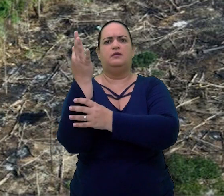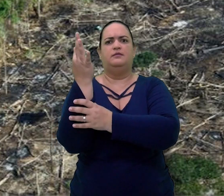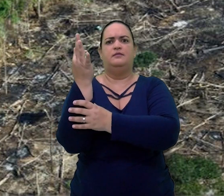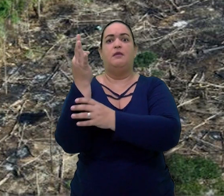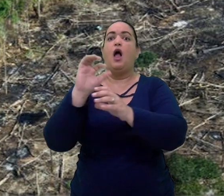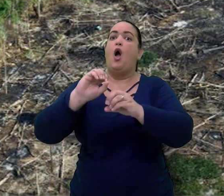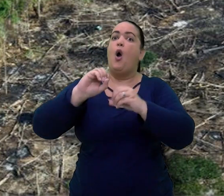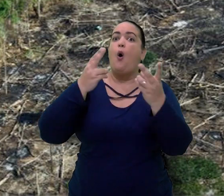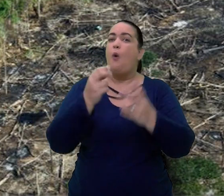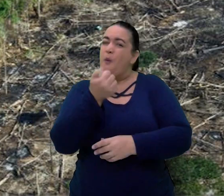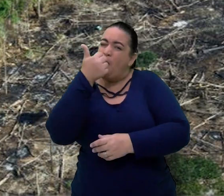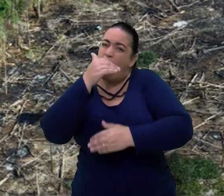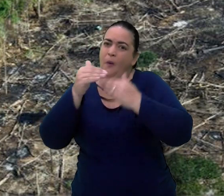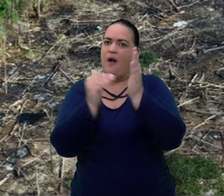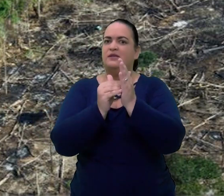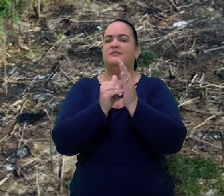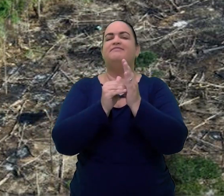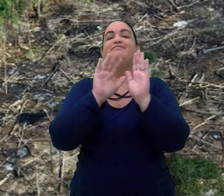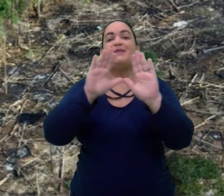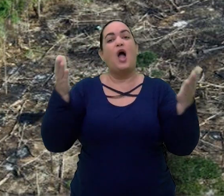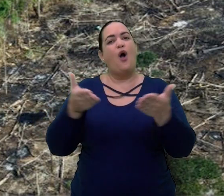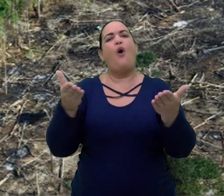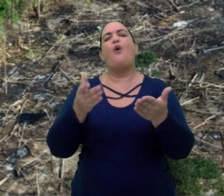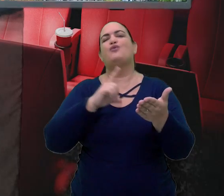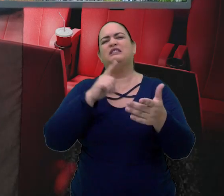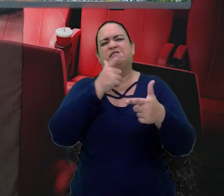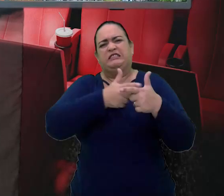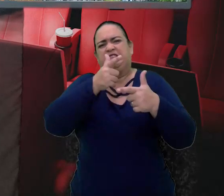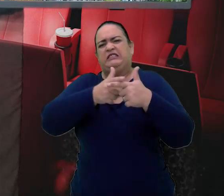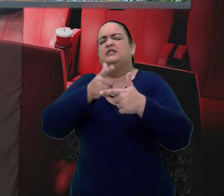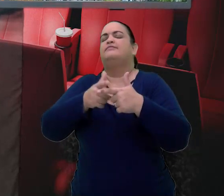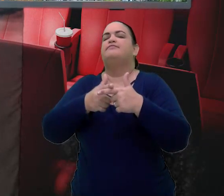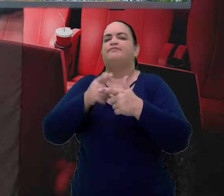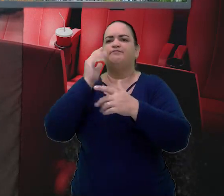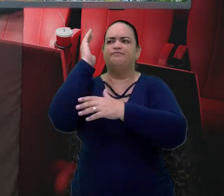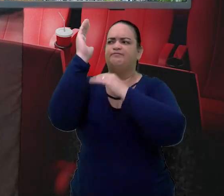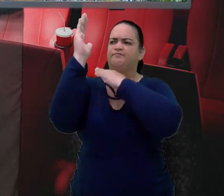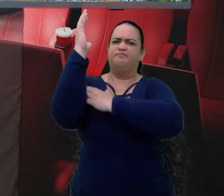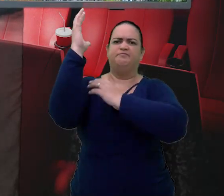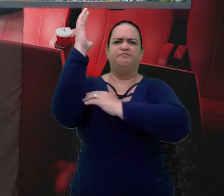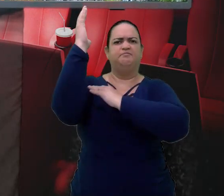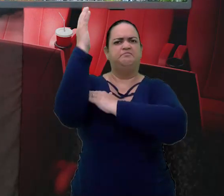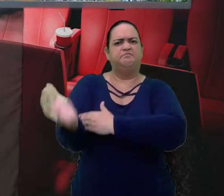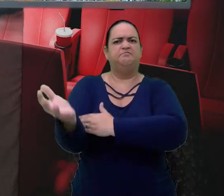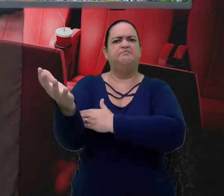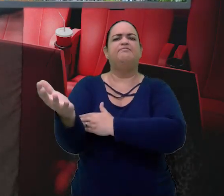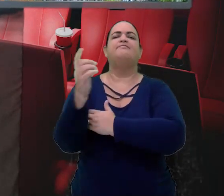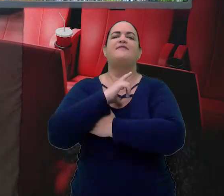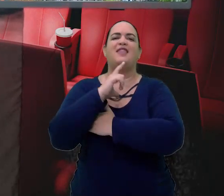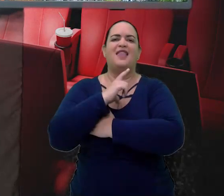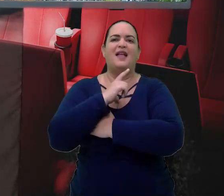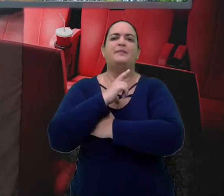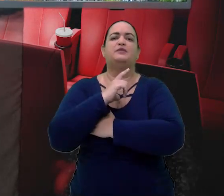um dos maiores problemas ambientais. E o que isso tem a ver com o filme? Quando você começa a